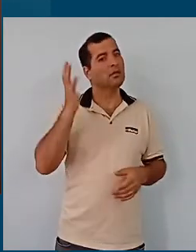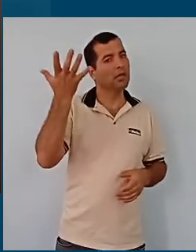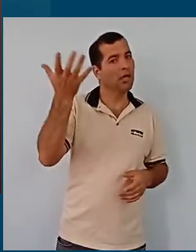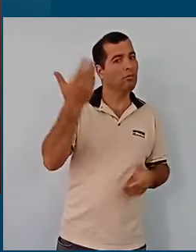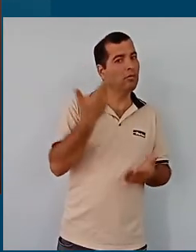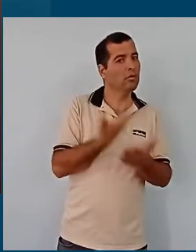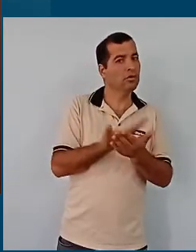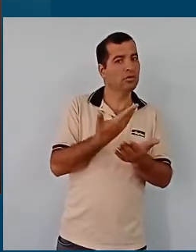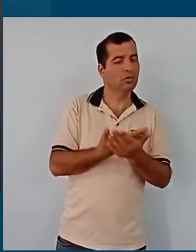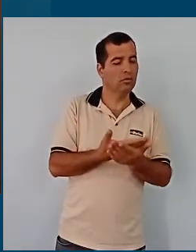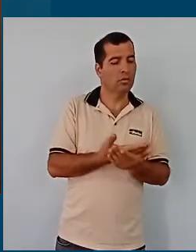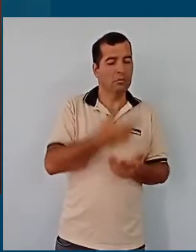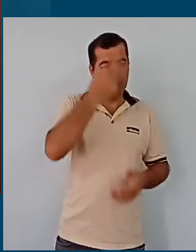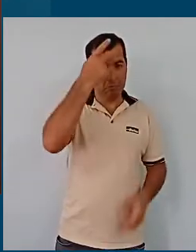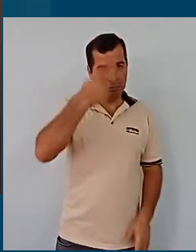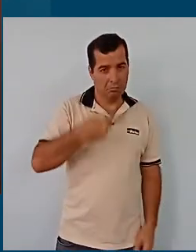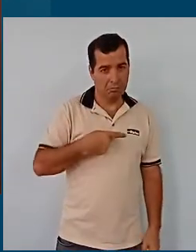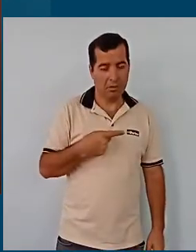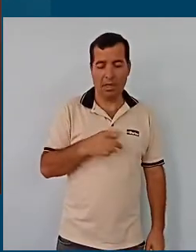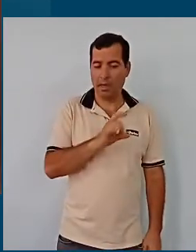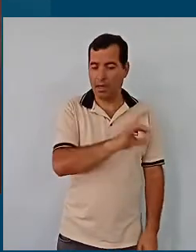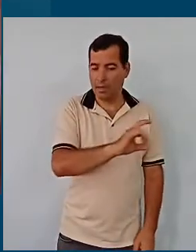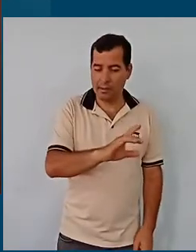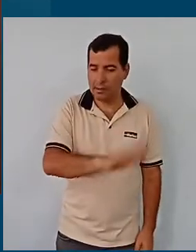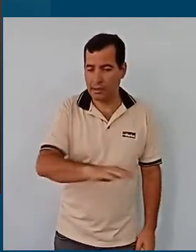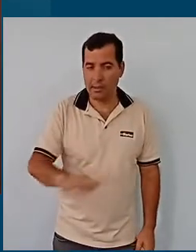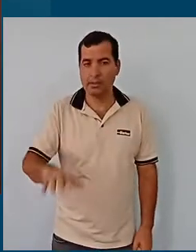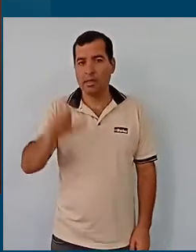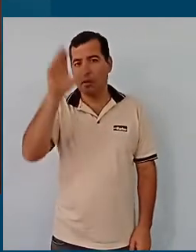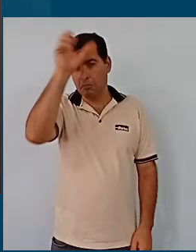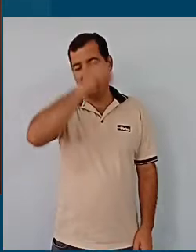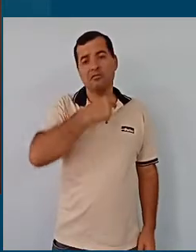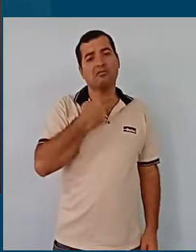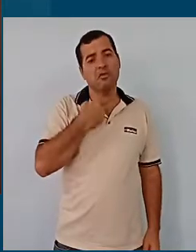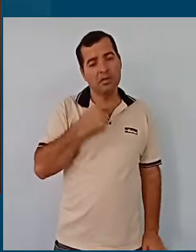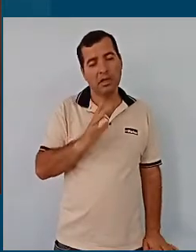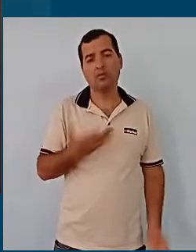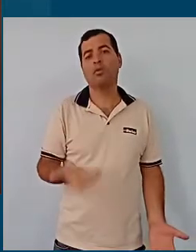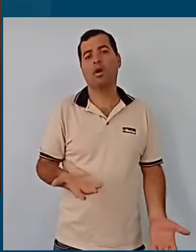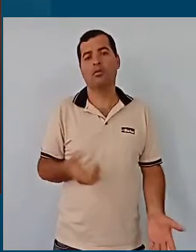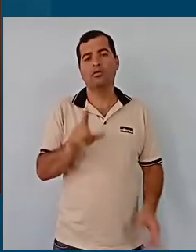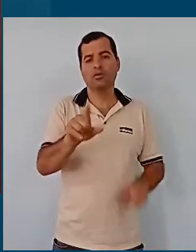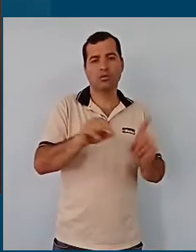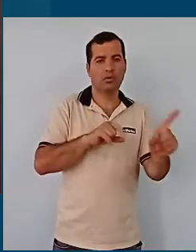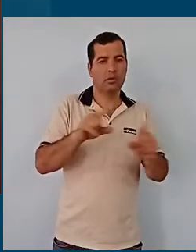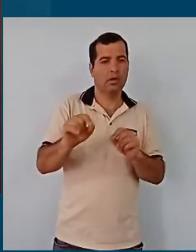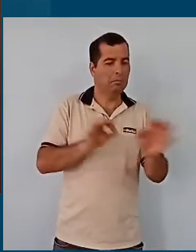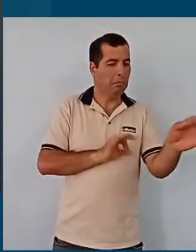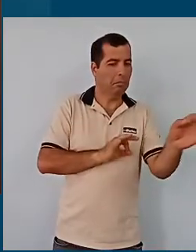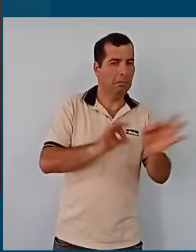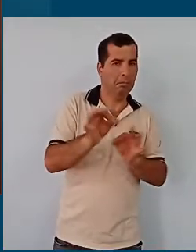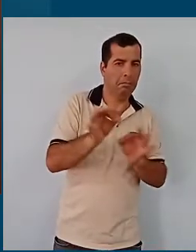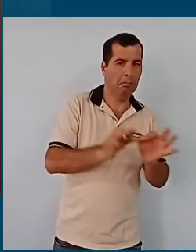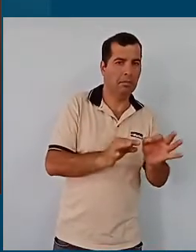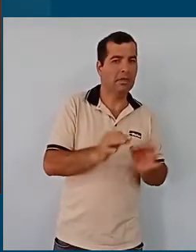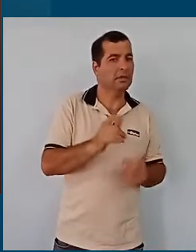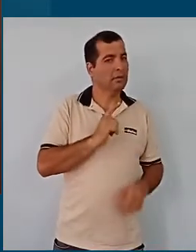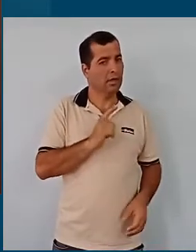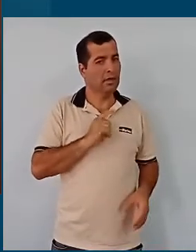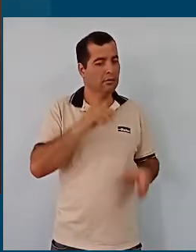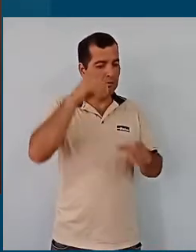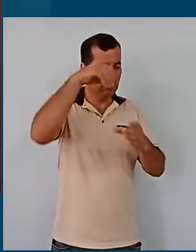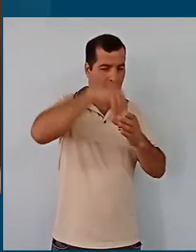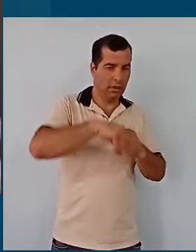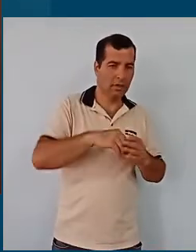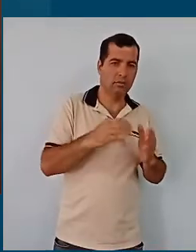autônomo, em que as crianças vão poder escolher, dentro do programa que elas passam a conhecer, que tem aquele ano escolar,